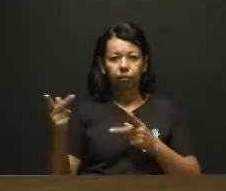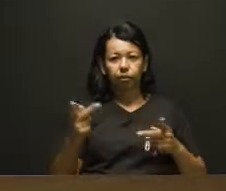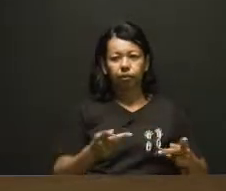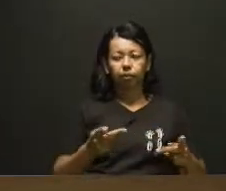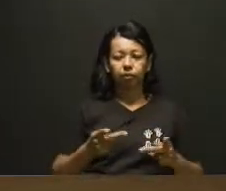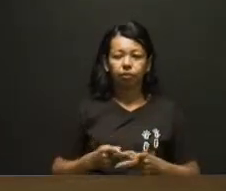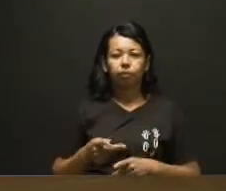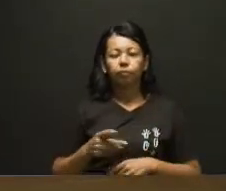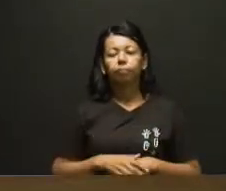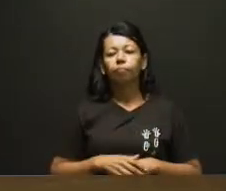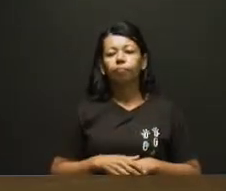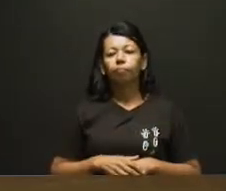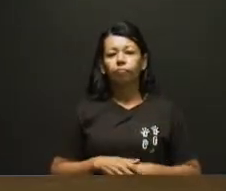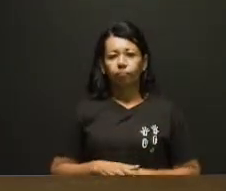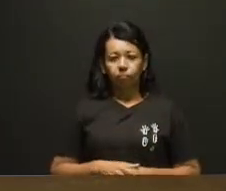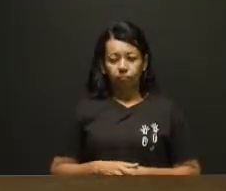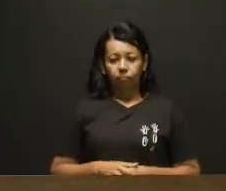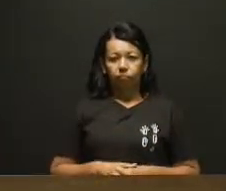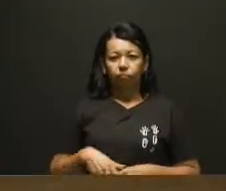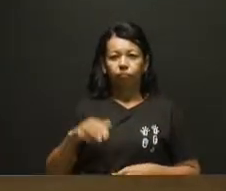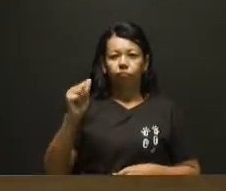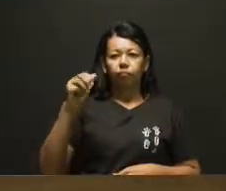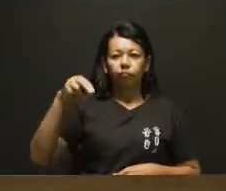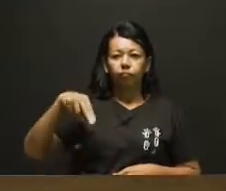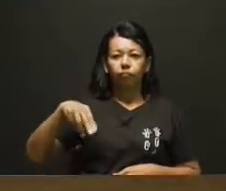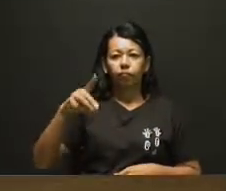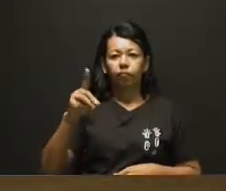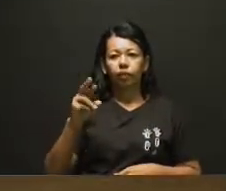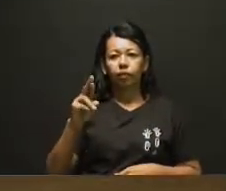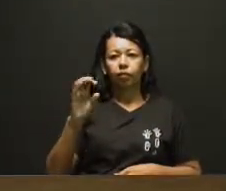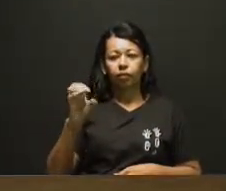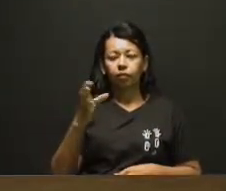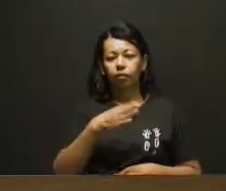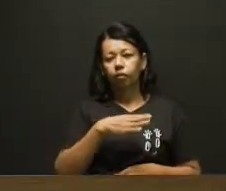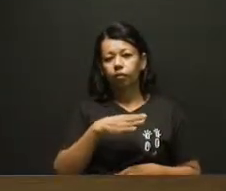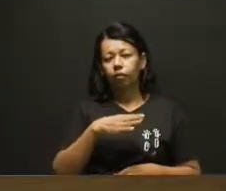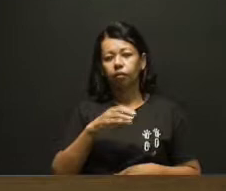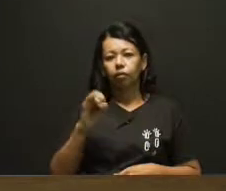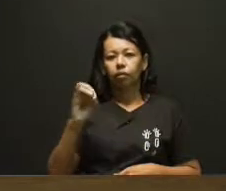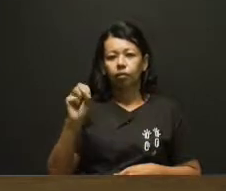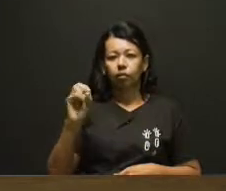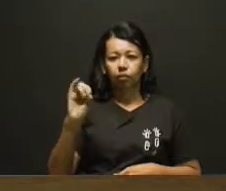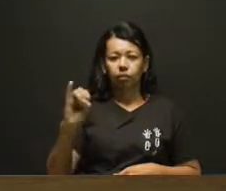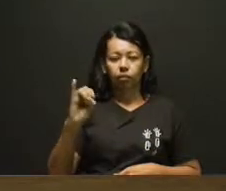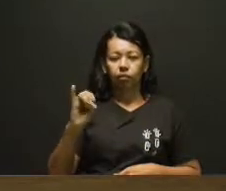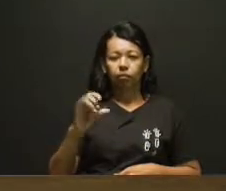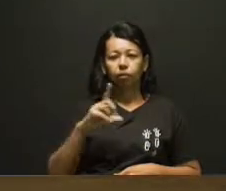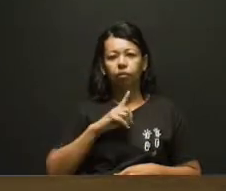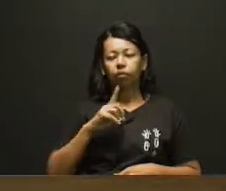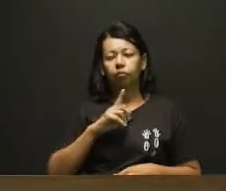o doutor andré e ele teve o compromisso não pode estar comparecendo